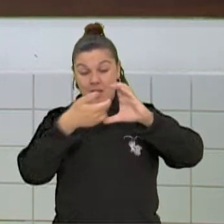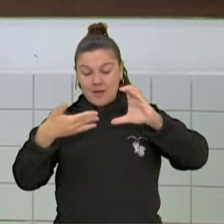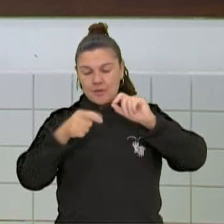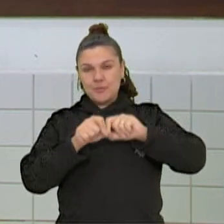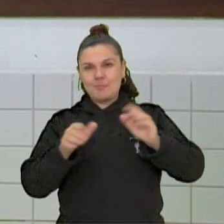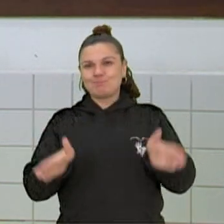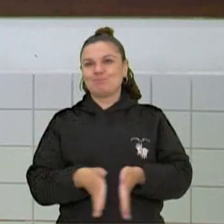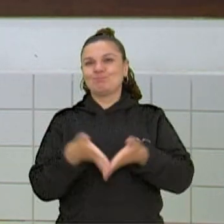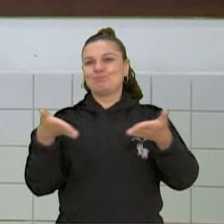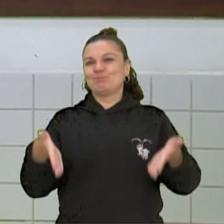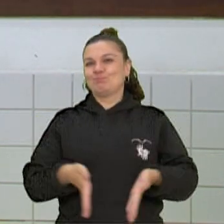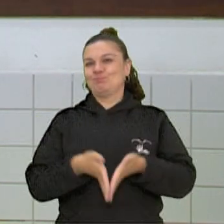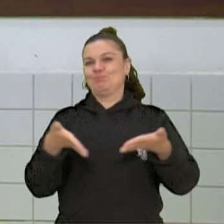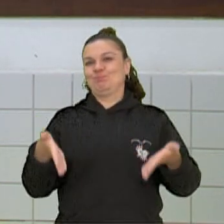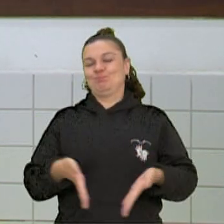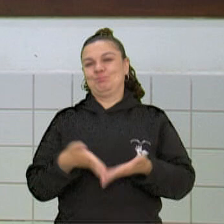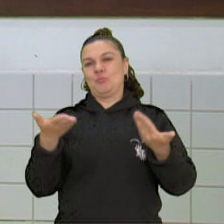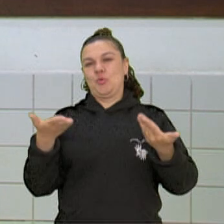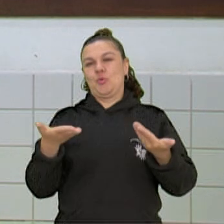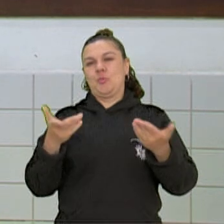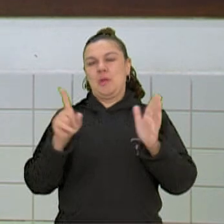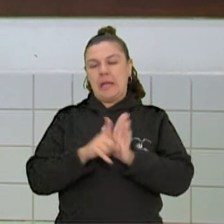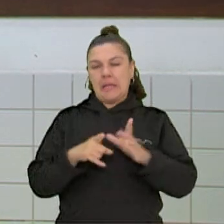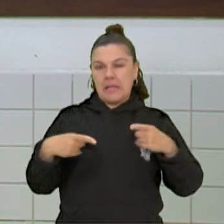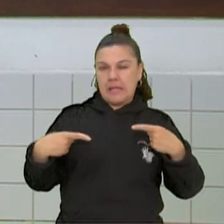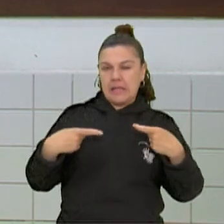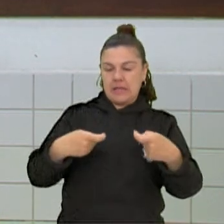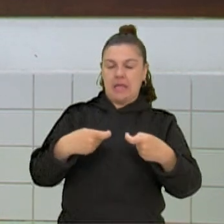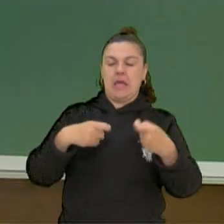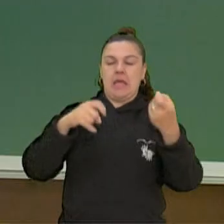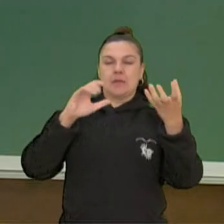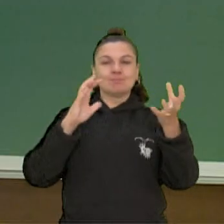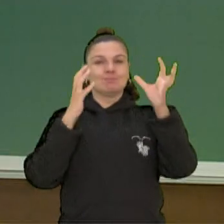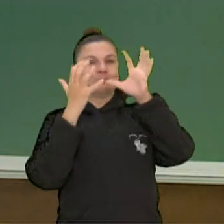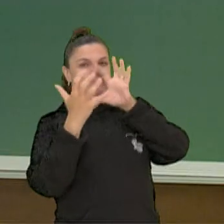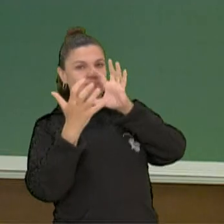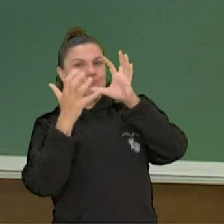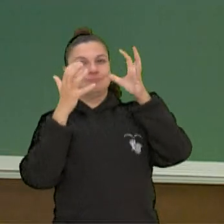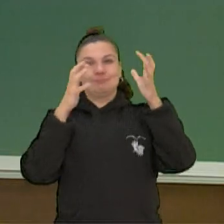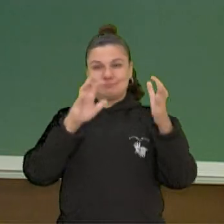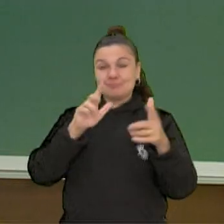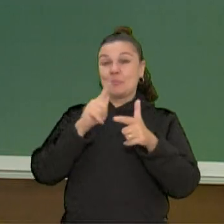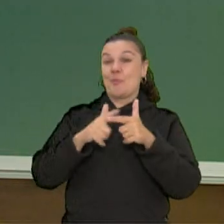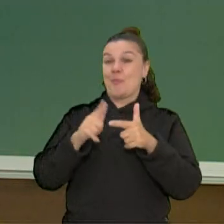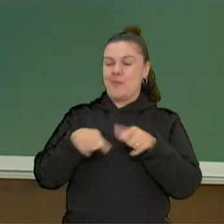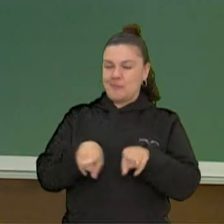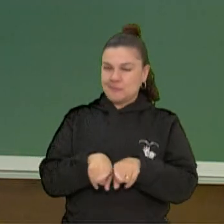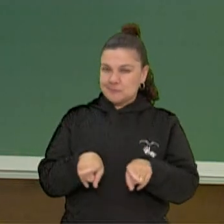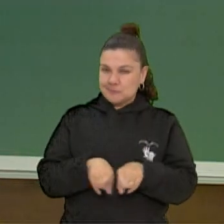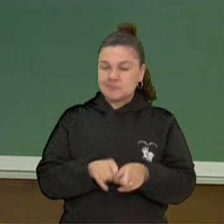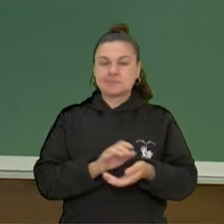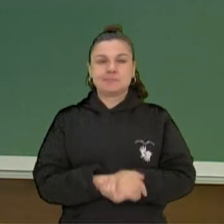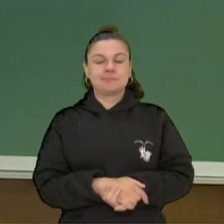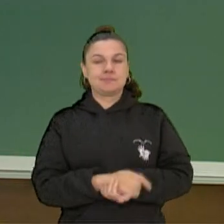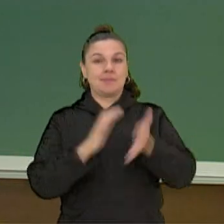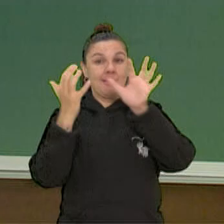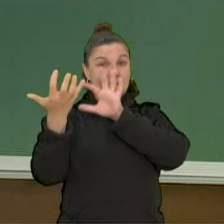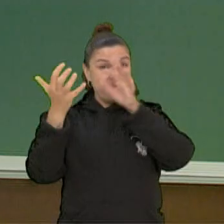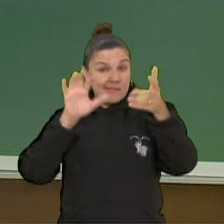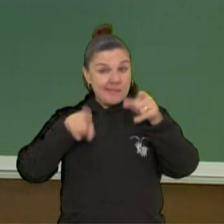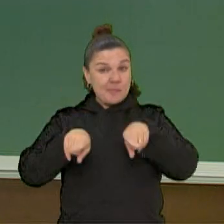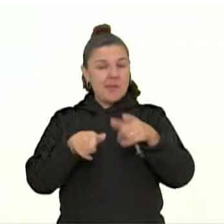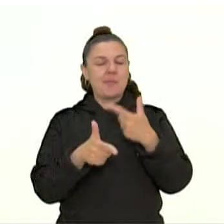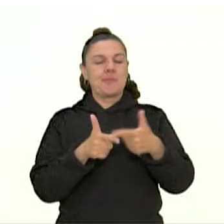países é a extrema pobreza, os conflitos, né, os fenômenos climáticos que afetam a região forçam